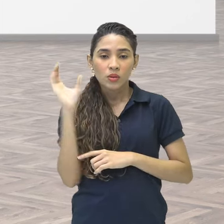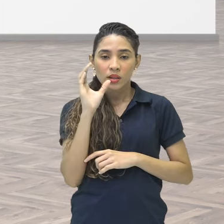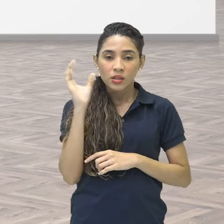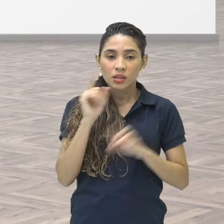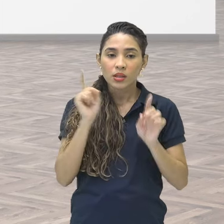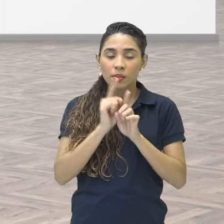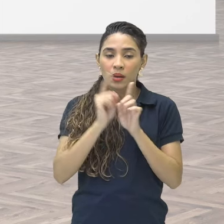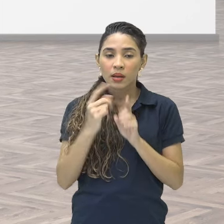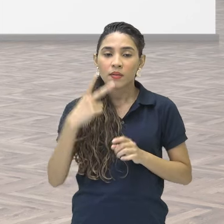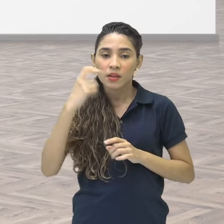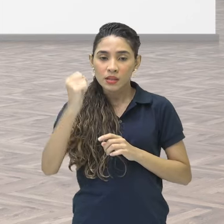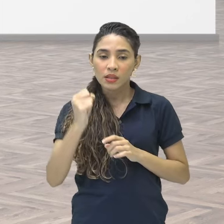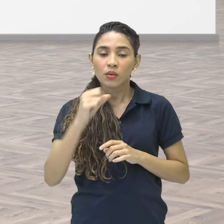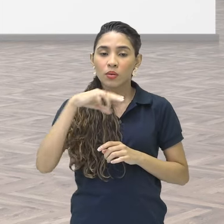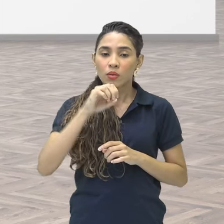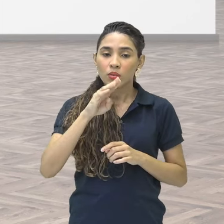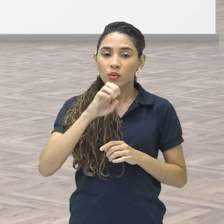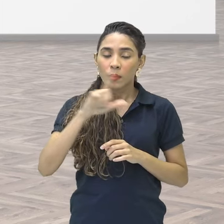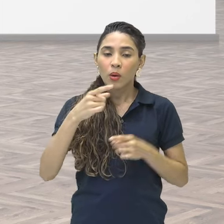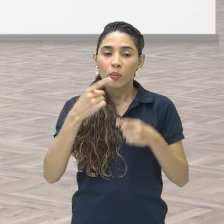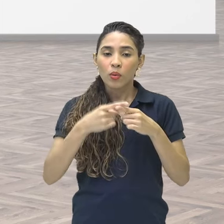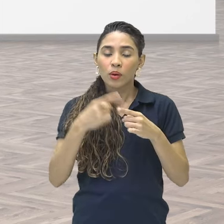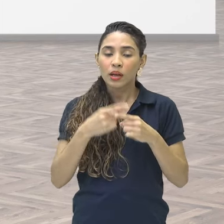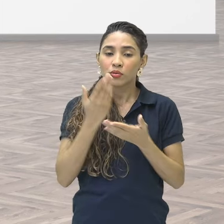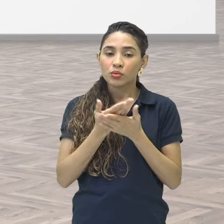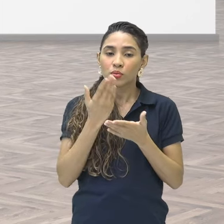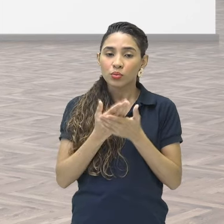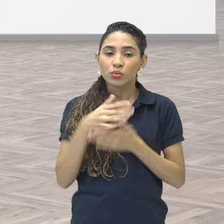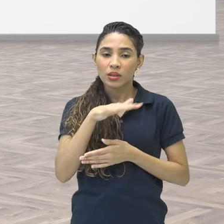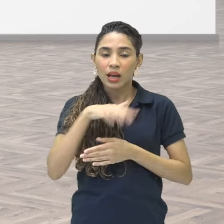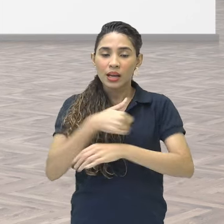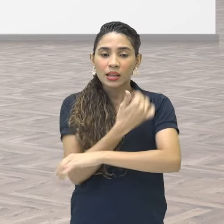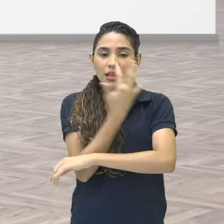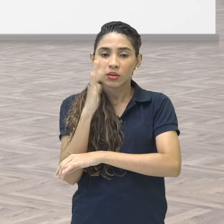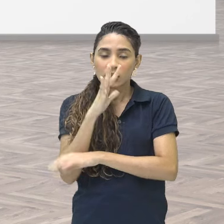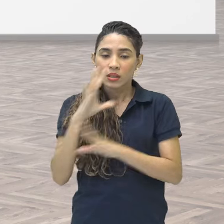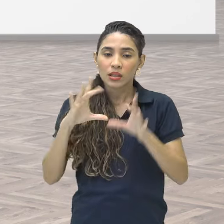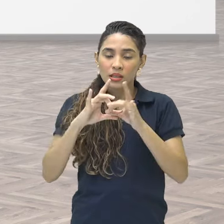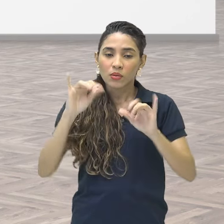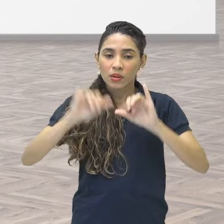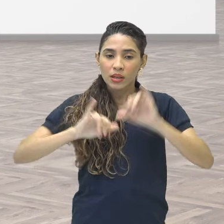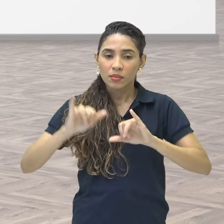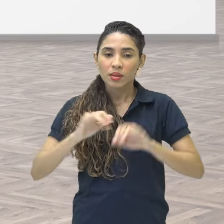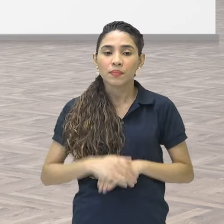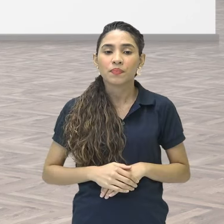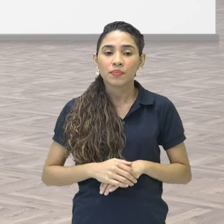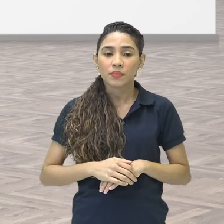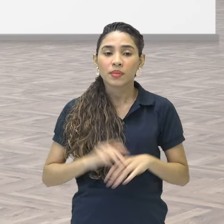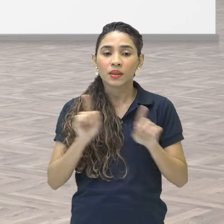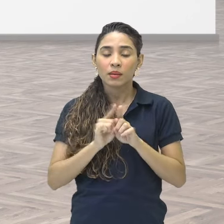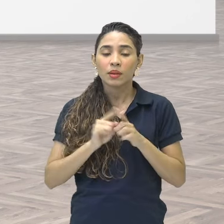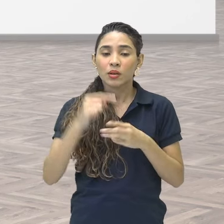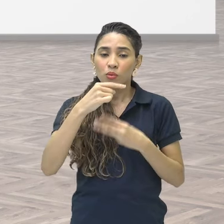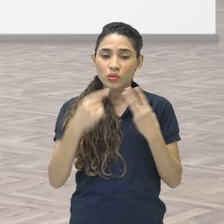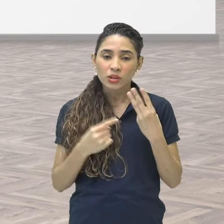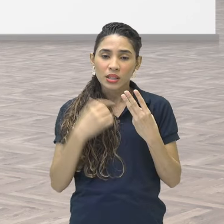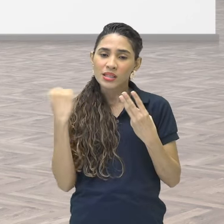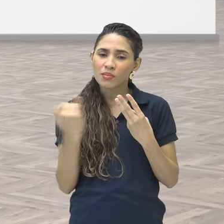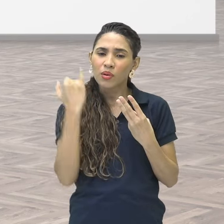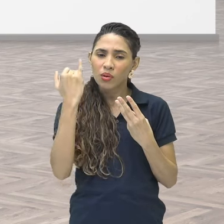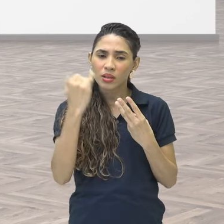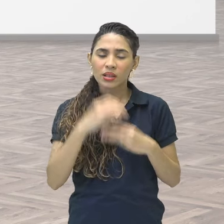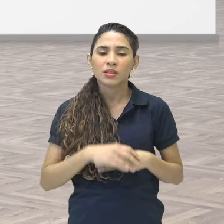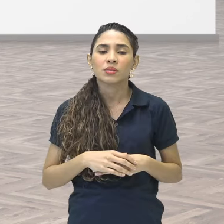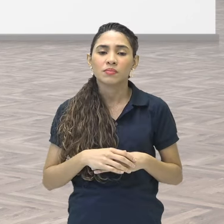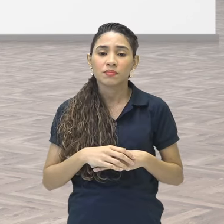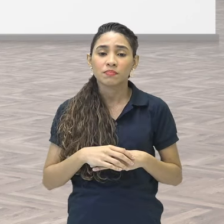que ele ganhou o prêmio Nobel por causa do seu trabalho realizado com a natureza das ligações químicas. E, por último, os 3 últimos cientistas